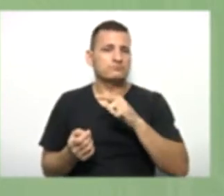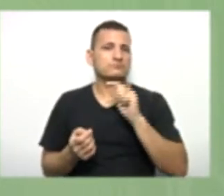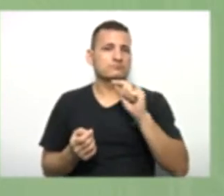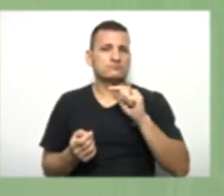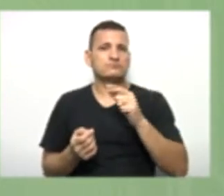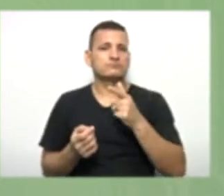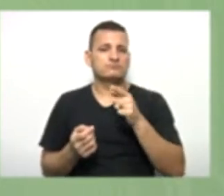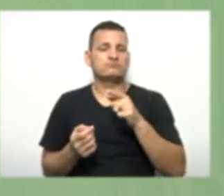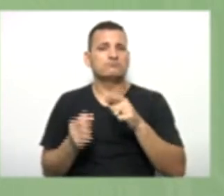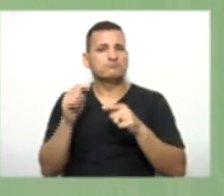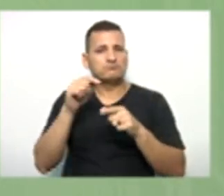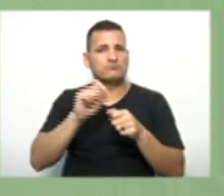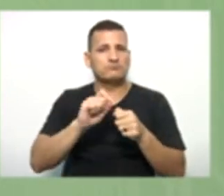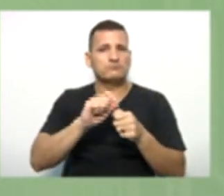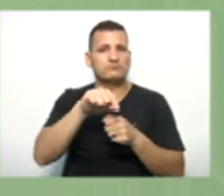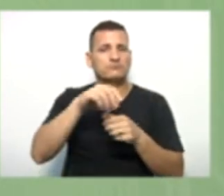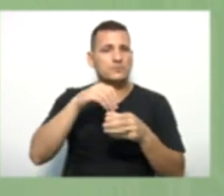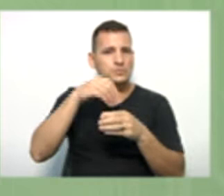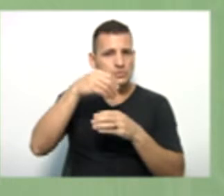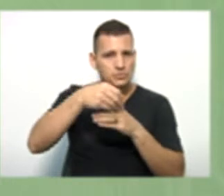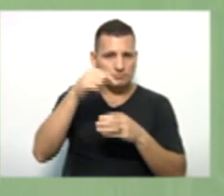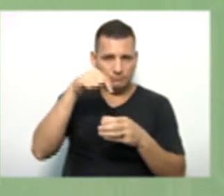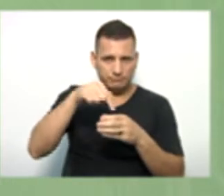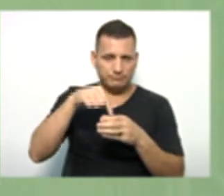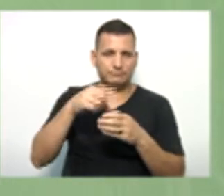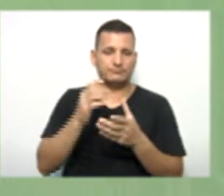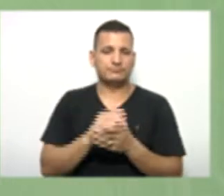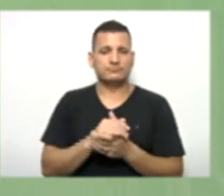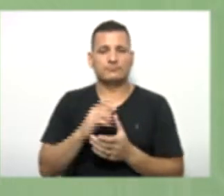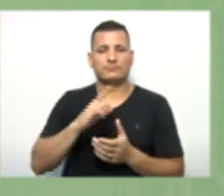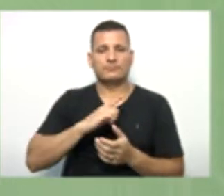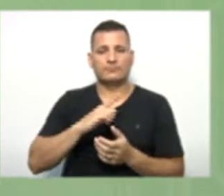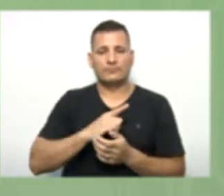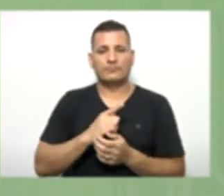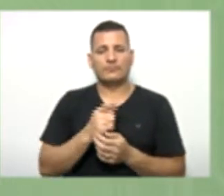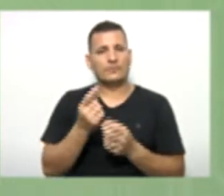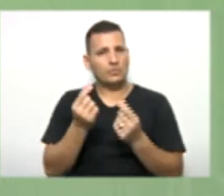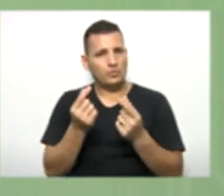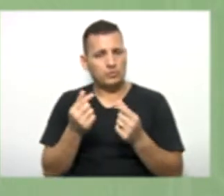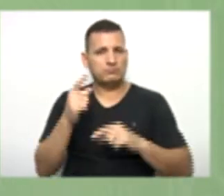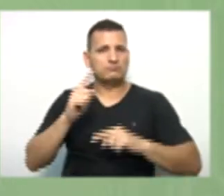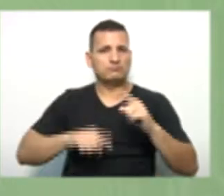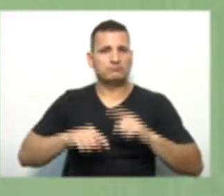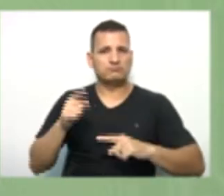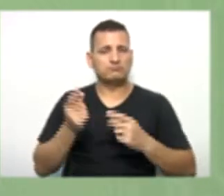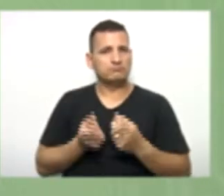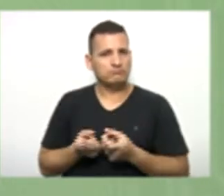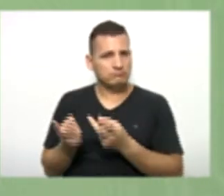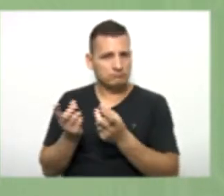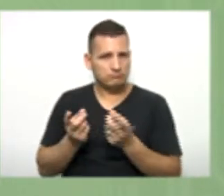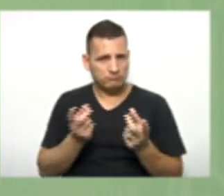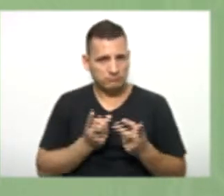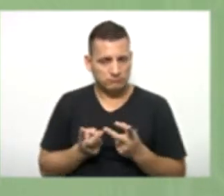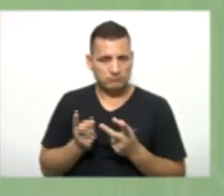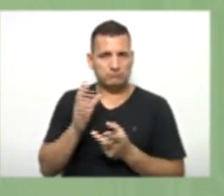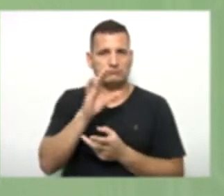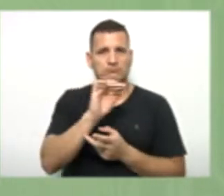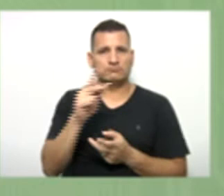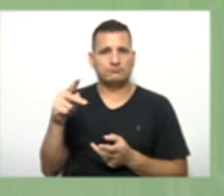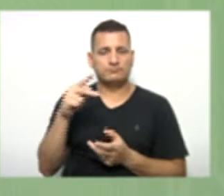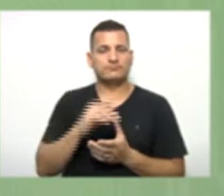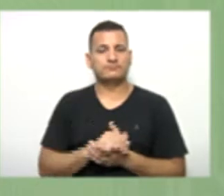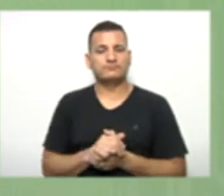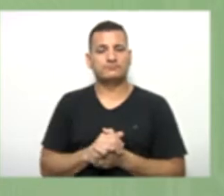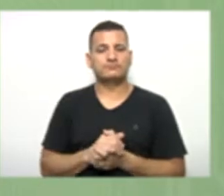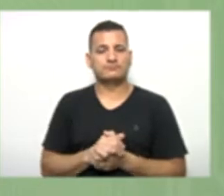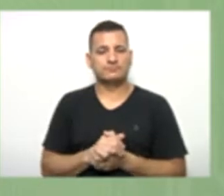gerar esse iogurte. Então, vamos lá. Então, eu tenho custos de produtos vendidos da cooperativa. Aí, nós temos